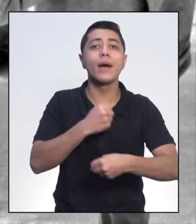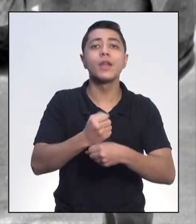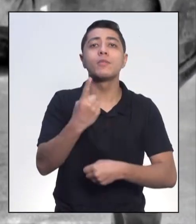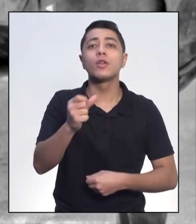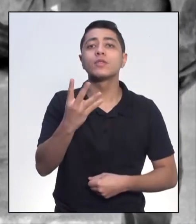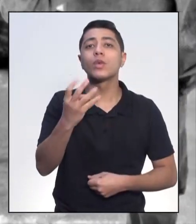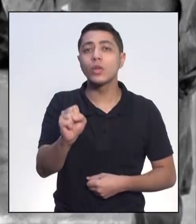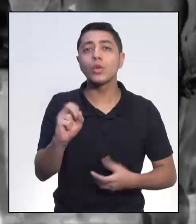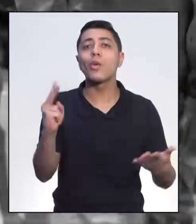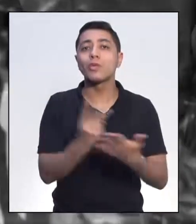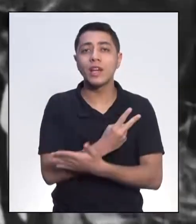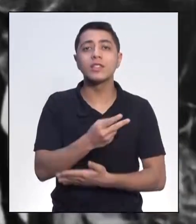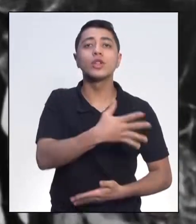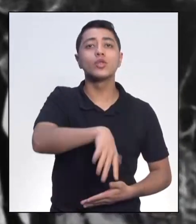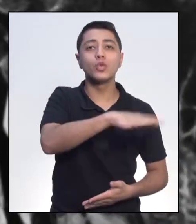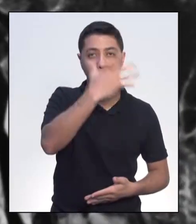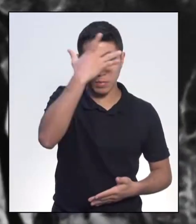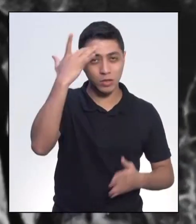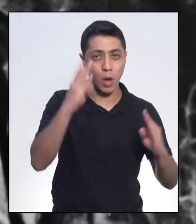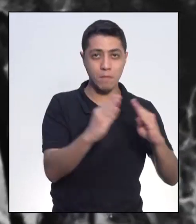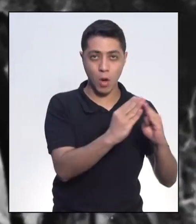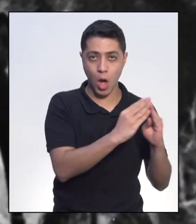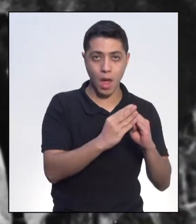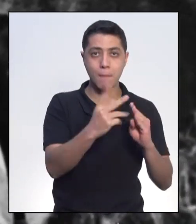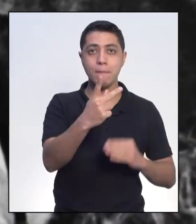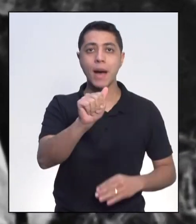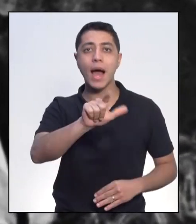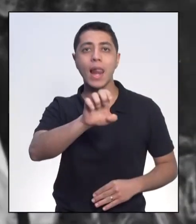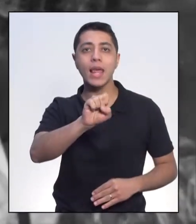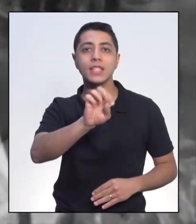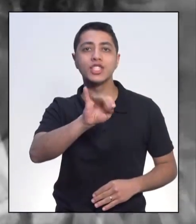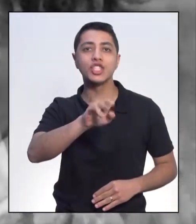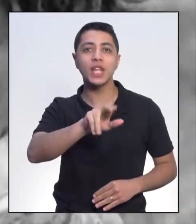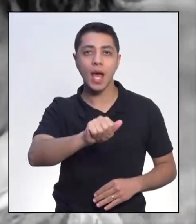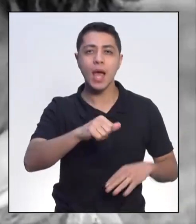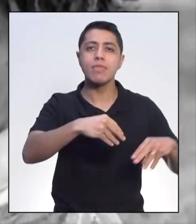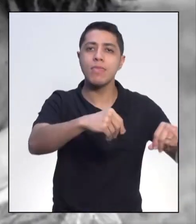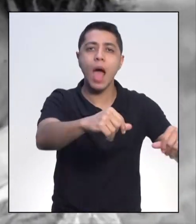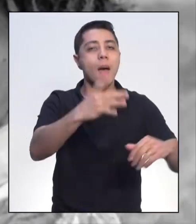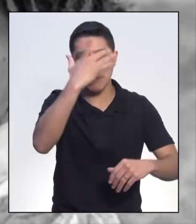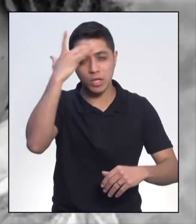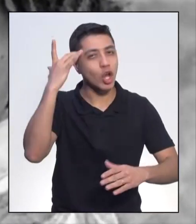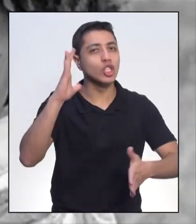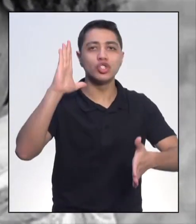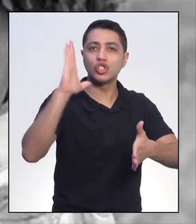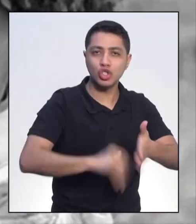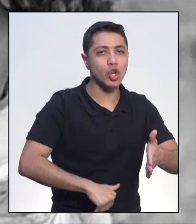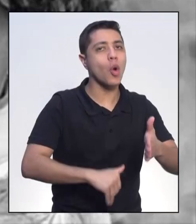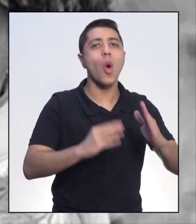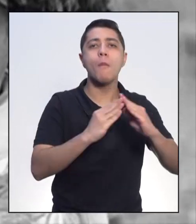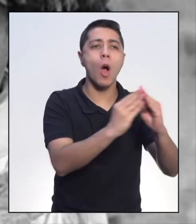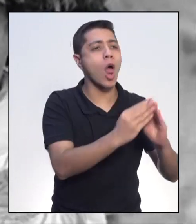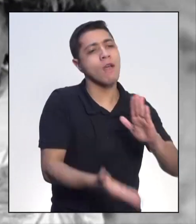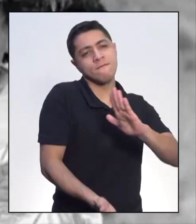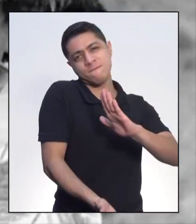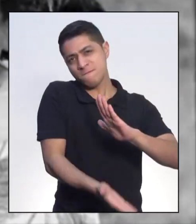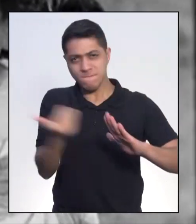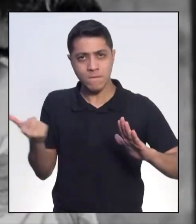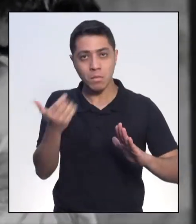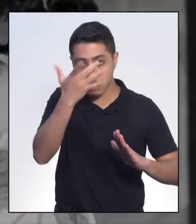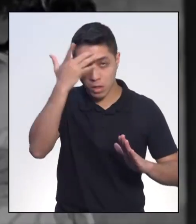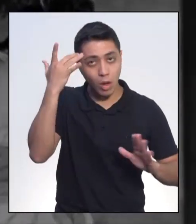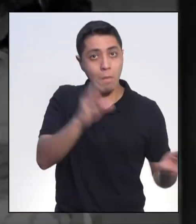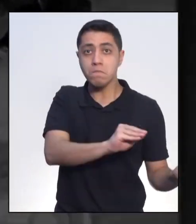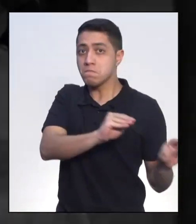foram arrancados de suas terras e se tornaram refugiados. O sofrimento dos refugiados da Palestina continua sem solução